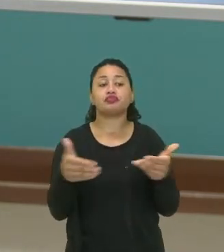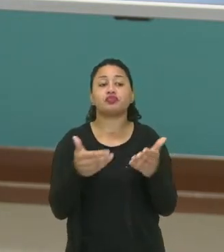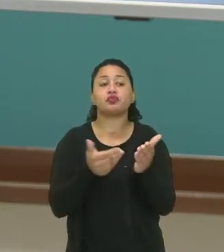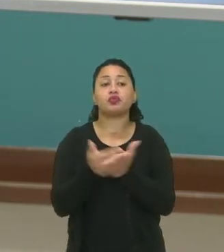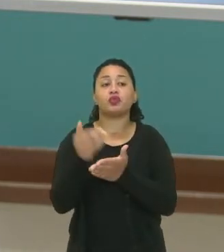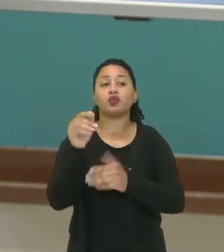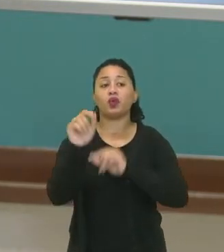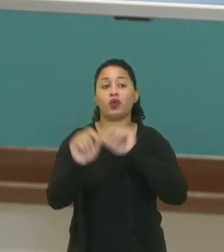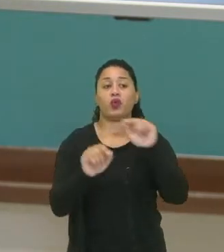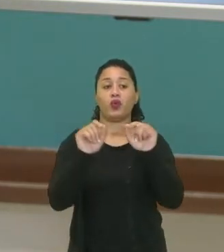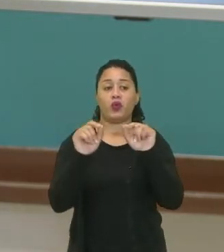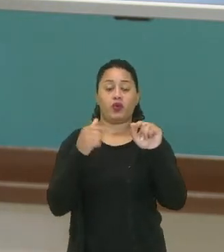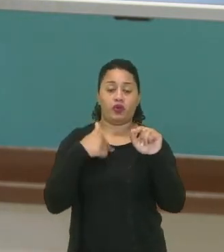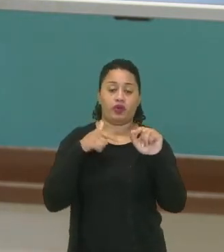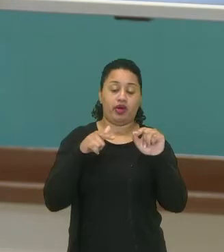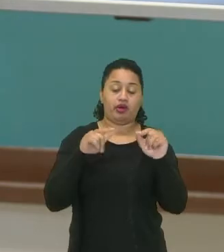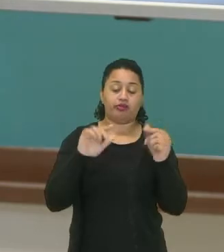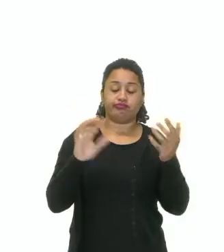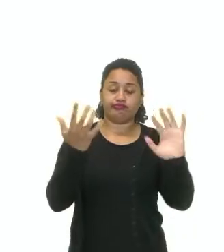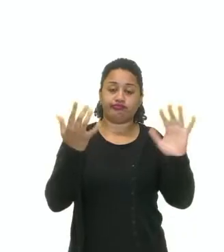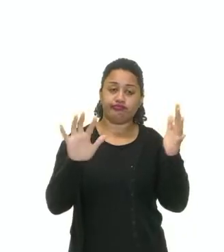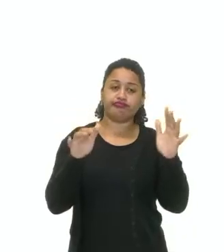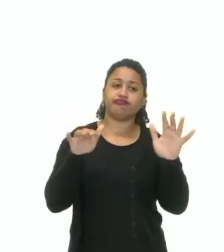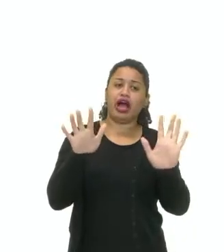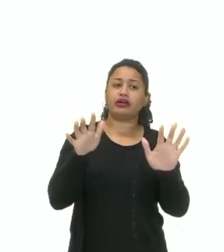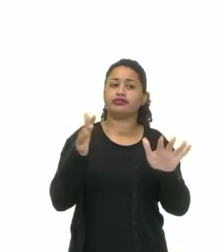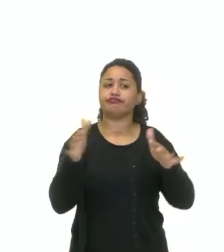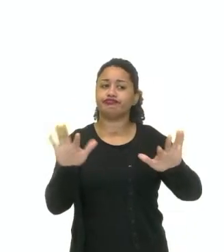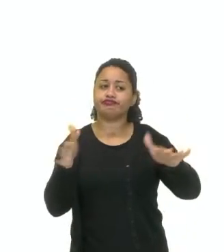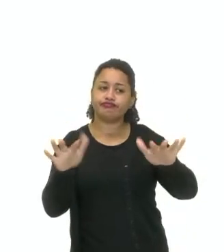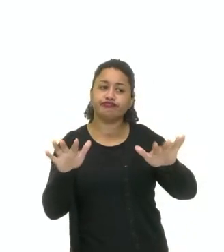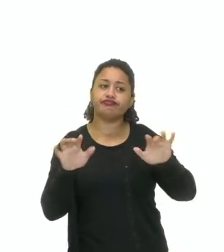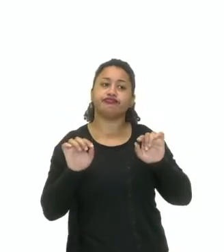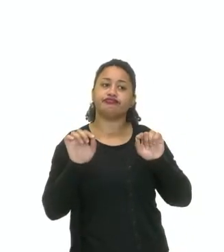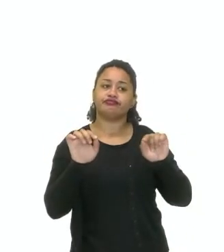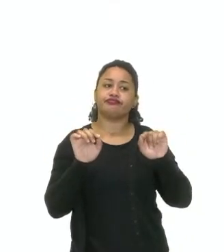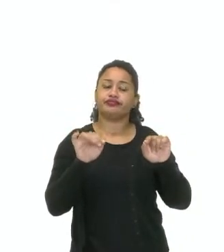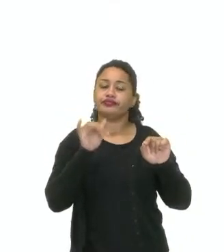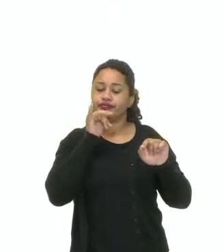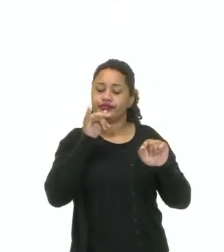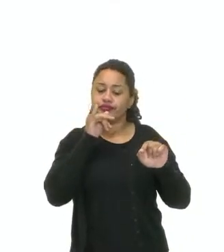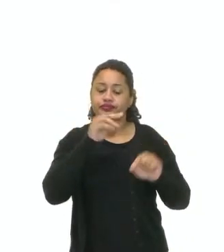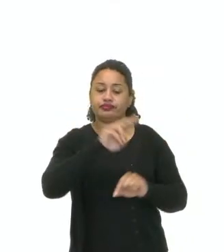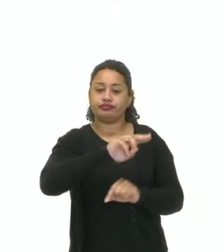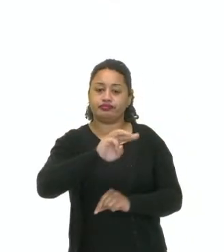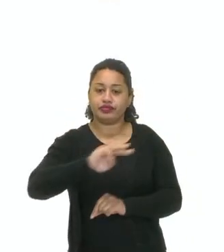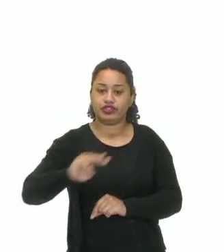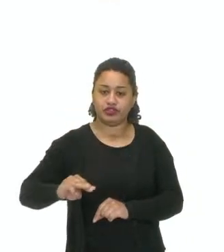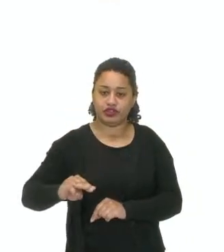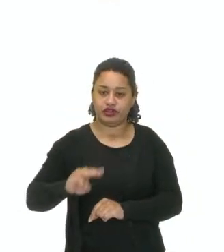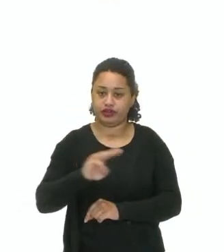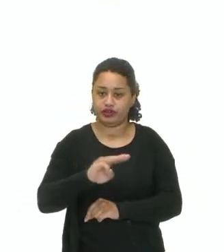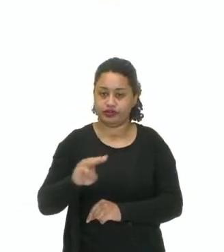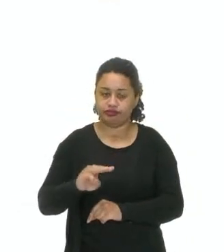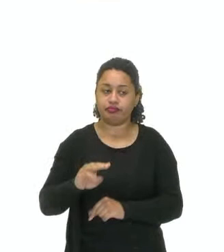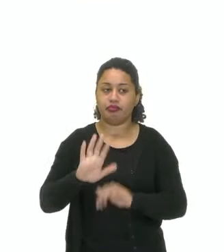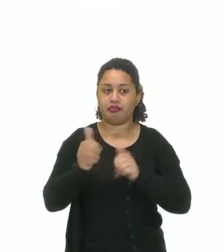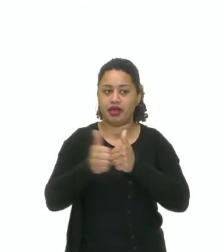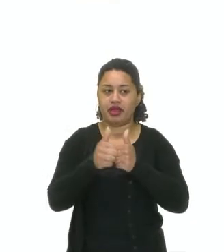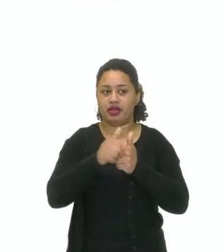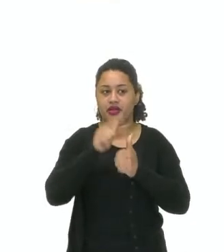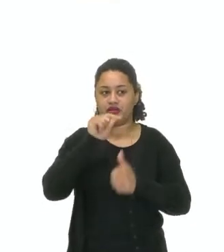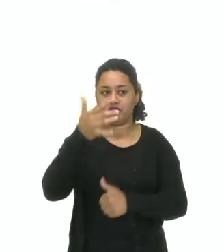então, né? Olha só, já os climas mais amenos, olha só, como o Mediterrâneo, né? E o clima